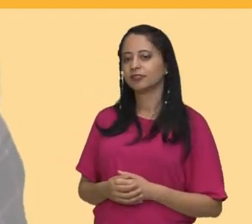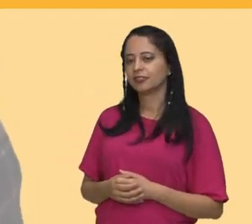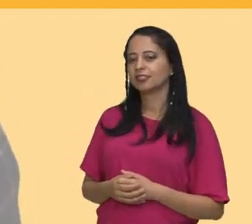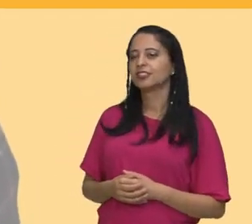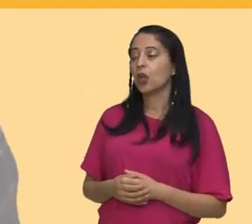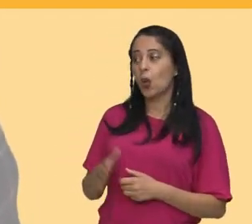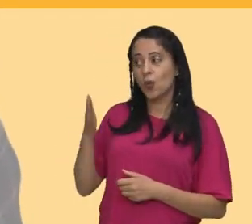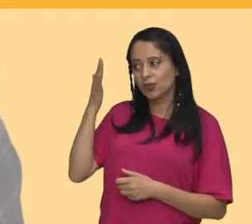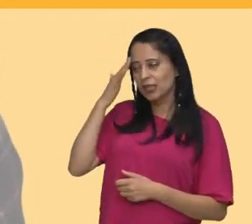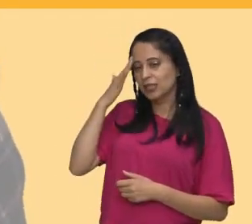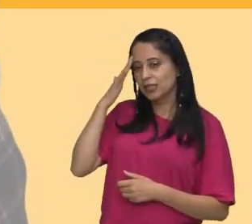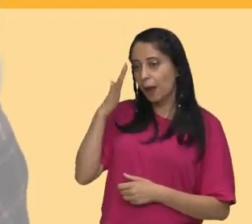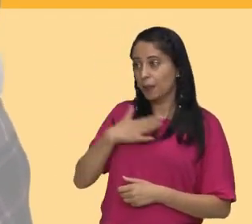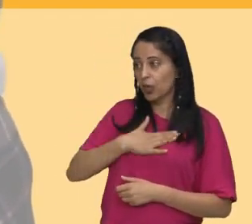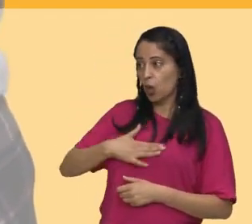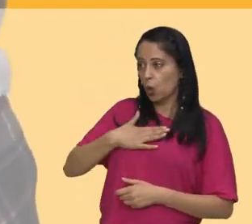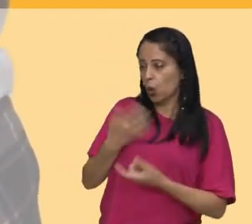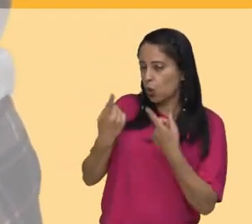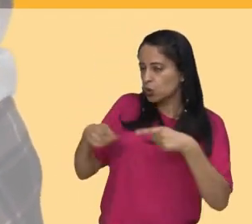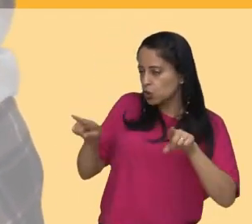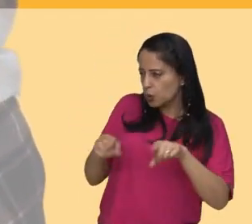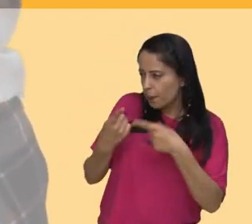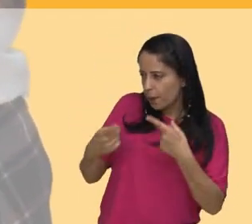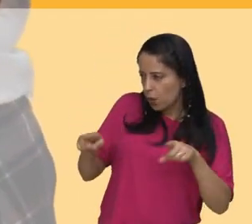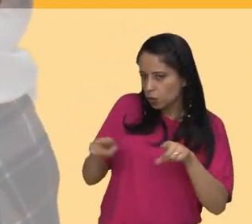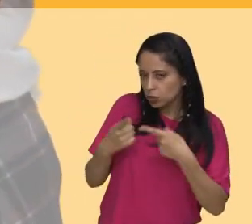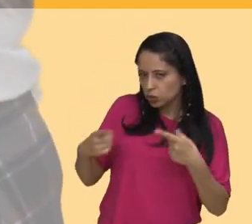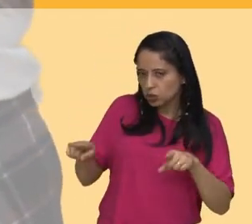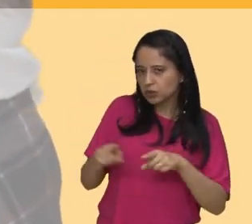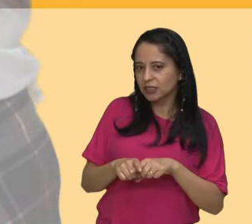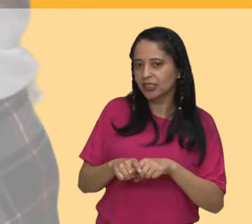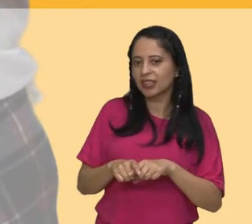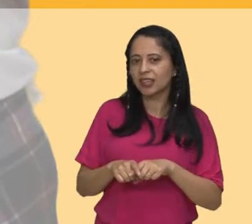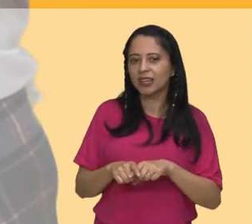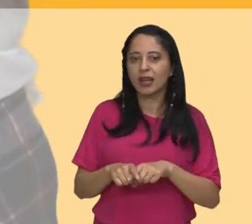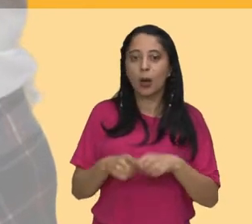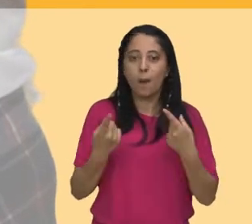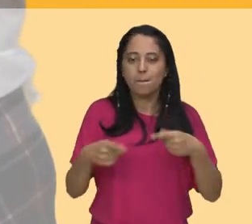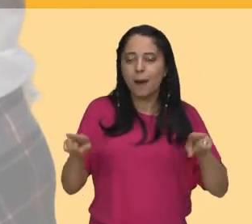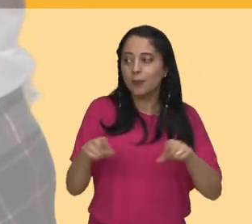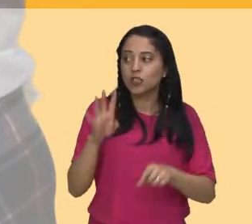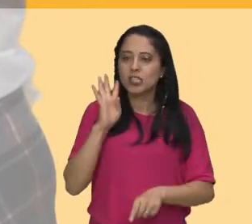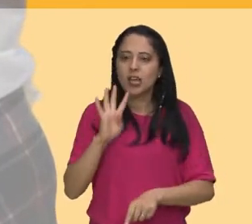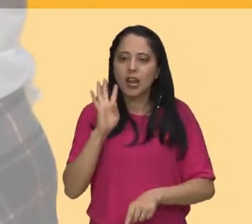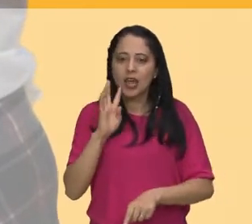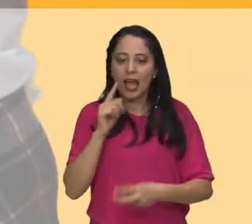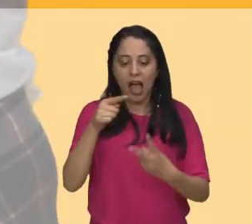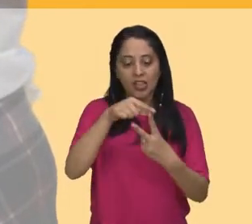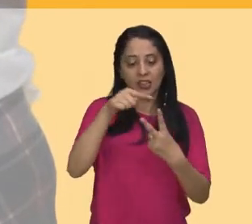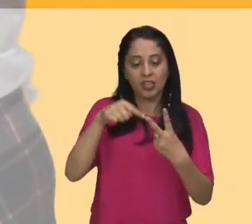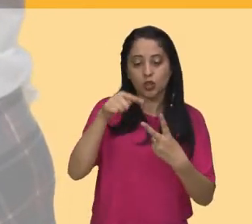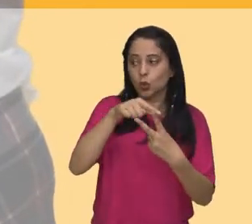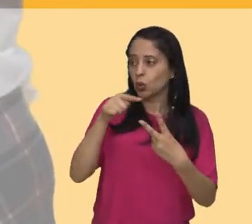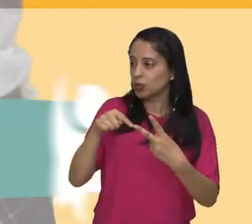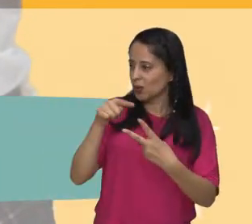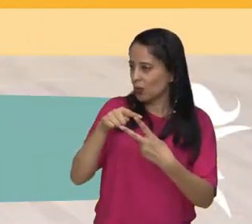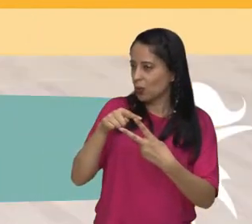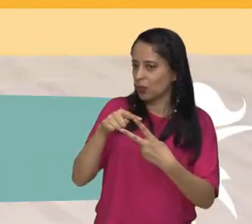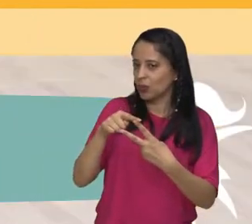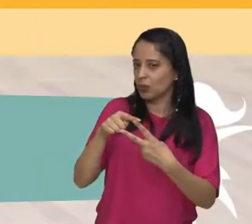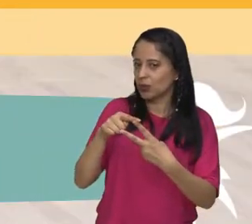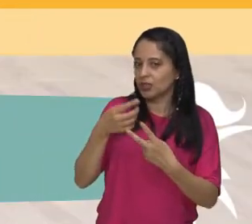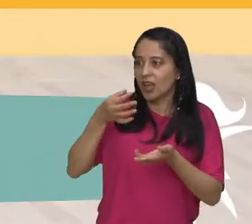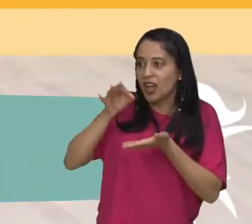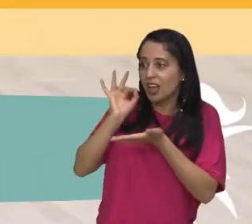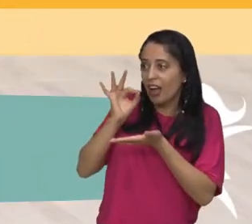música nesses dias de preguiça? Qual música? É uma música muito legal. Tem duas coisas que eu amo. O quê? Café